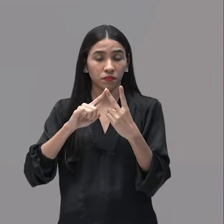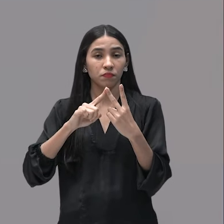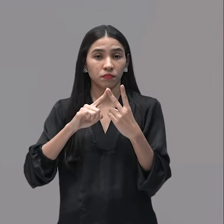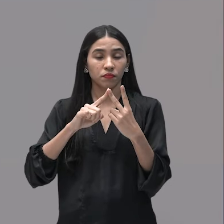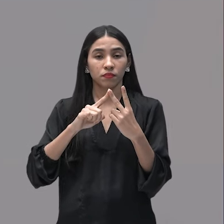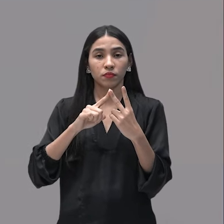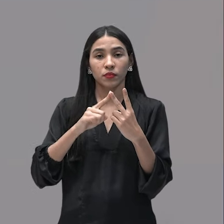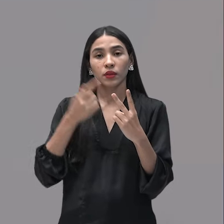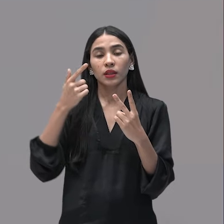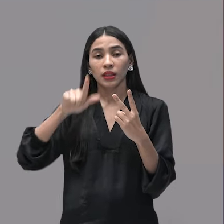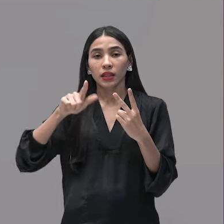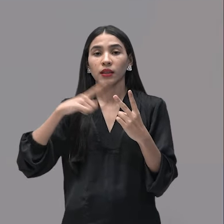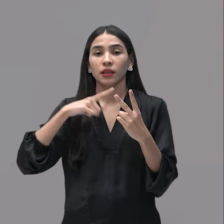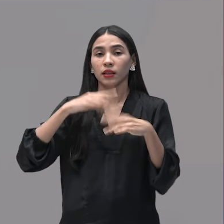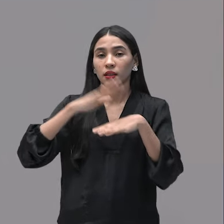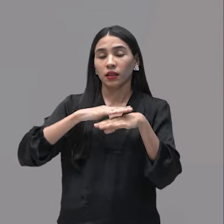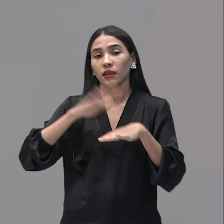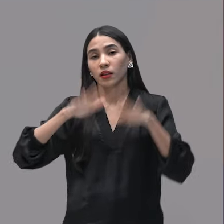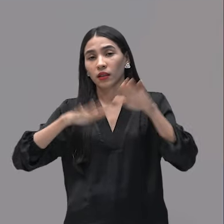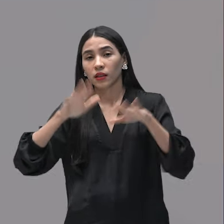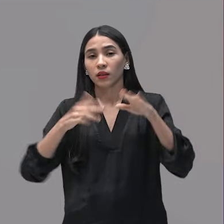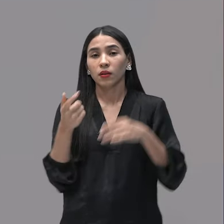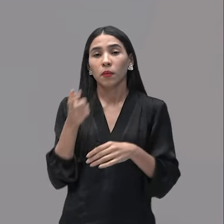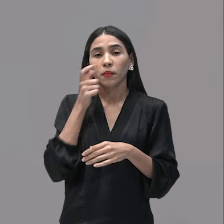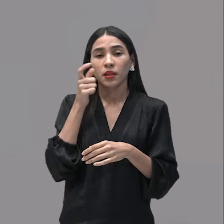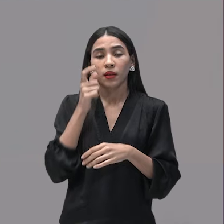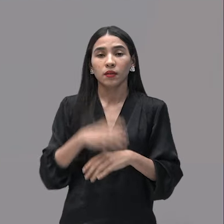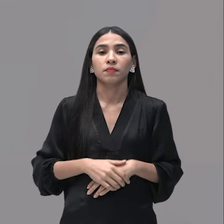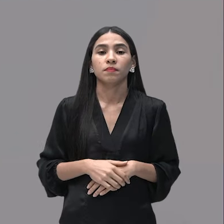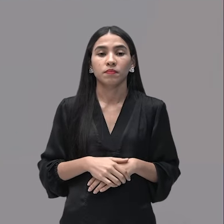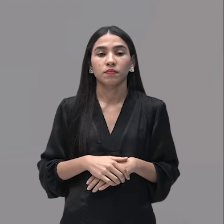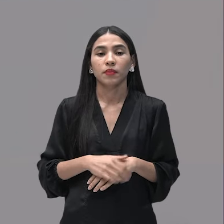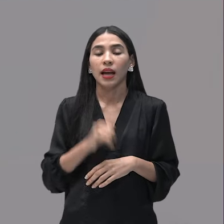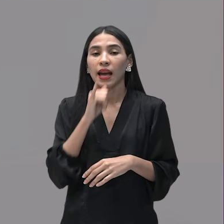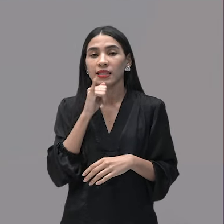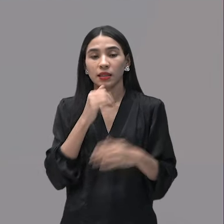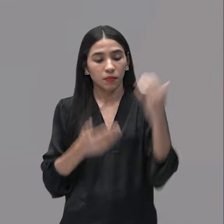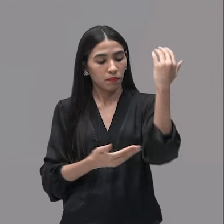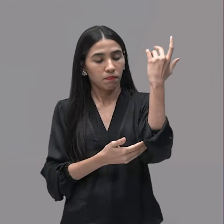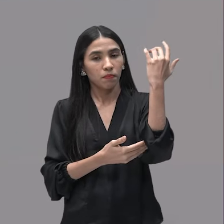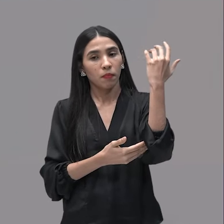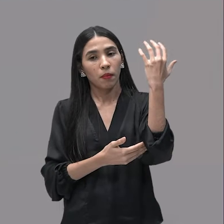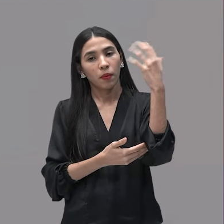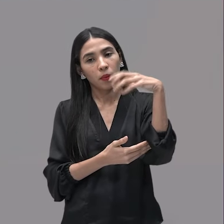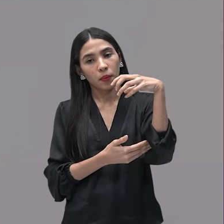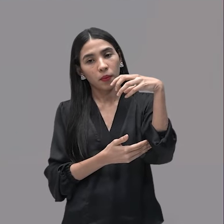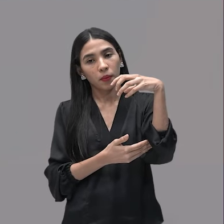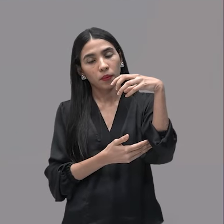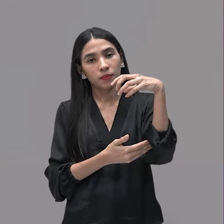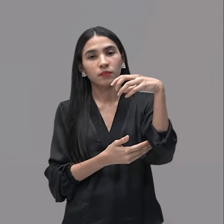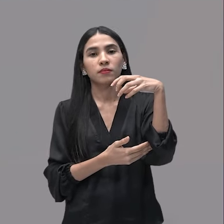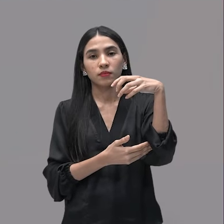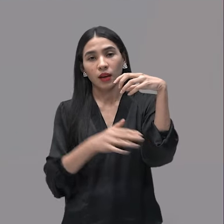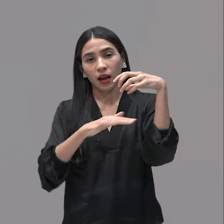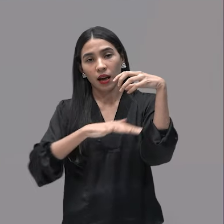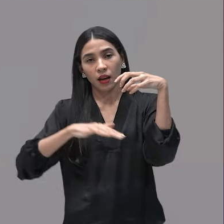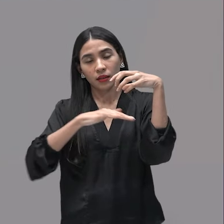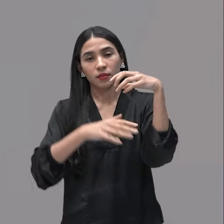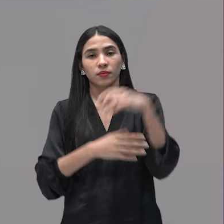pau, geralmente a gente observa que ele está onde? Naquele tronco morto que está ali naquele ambiente.